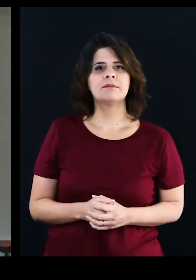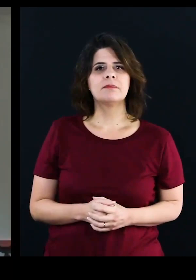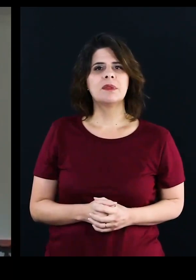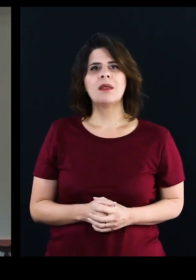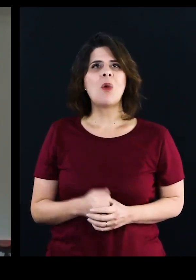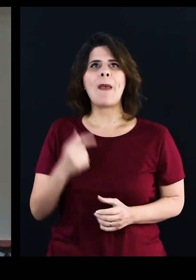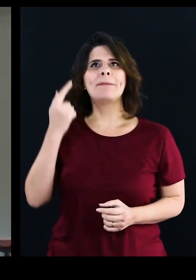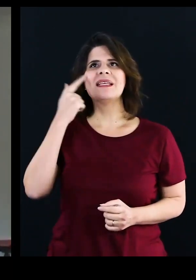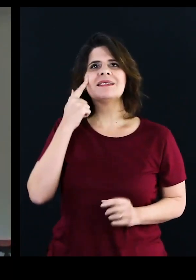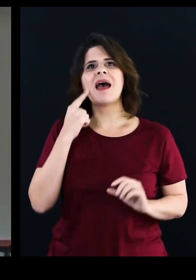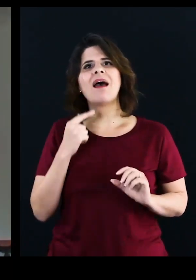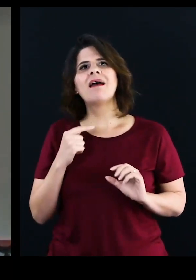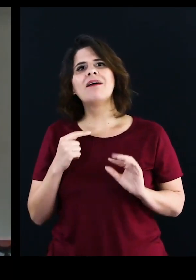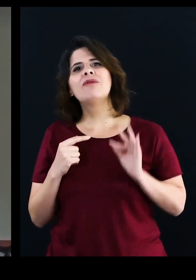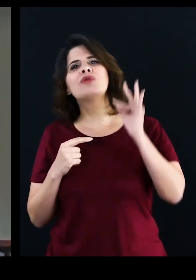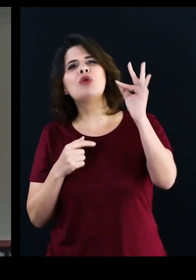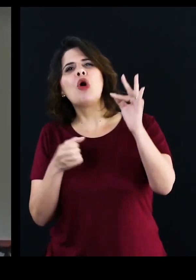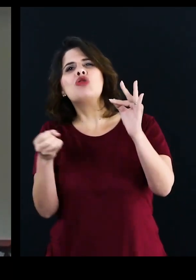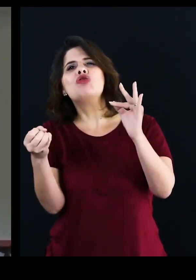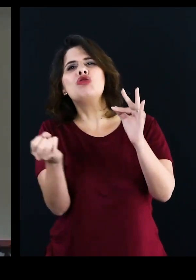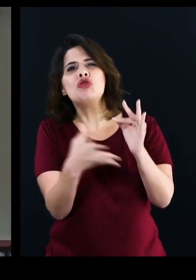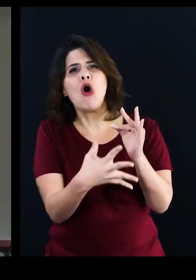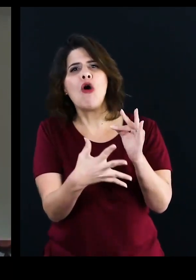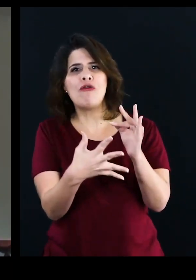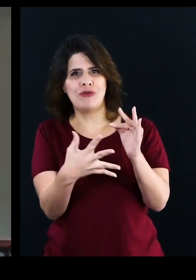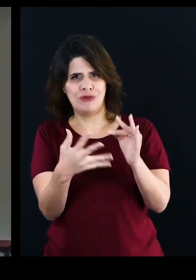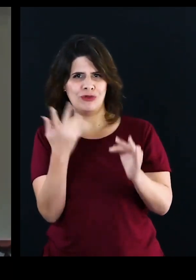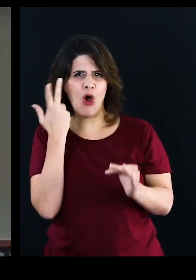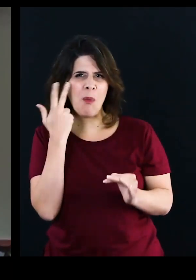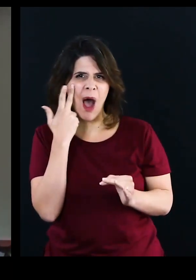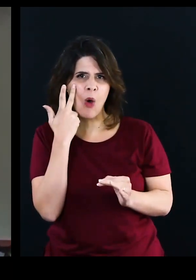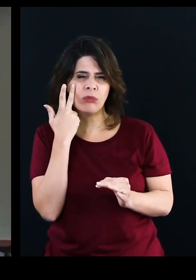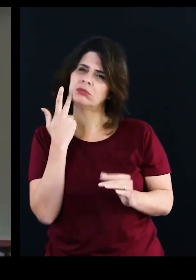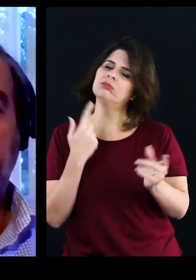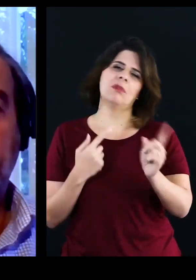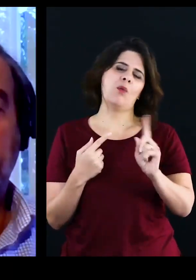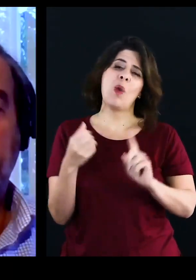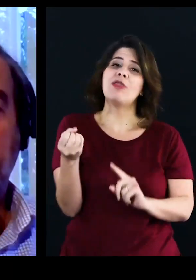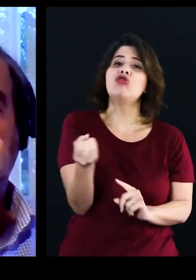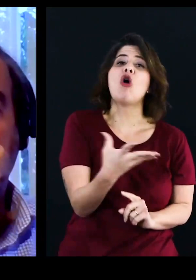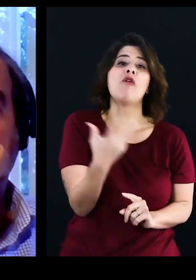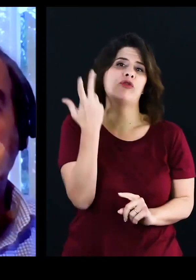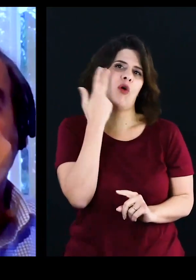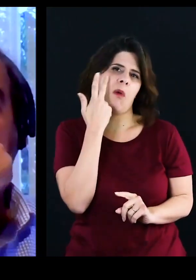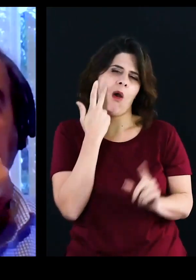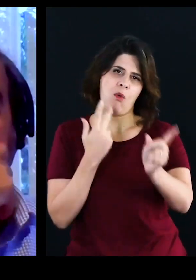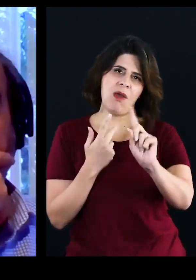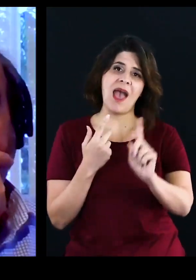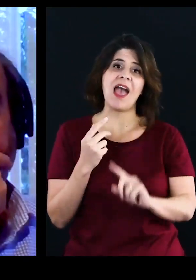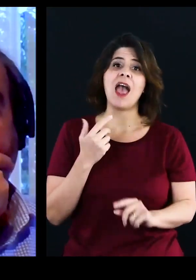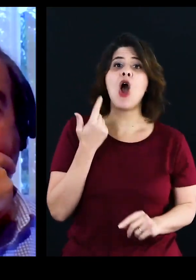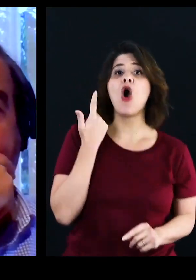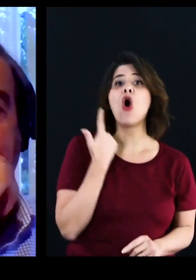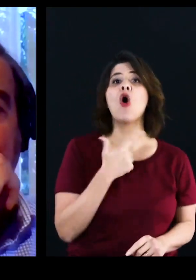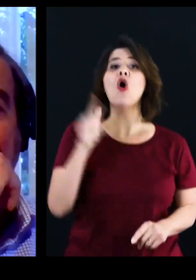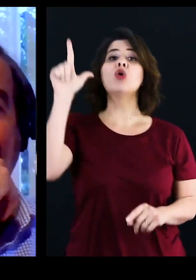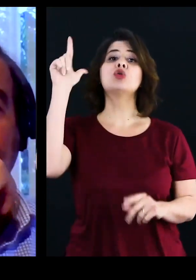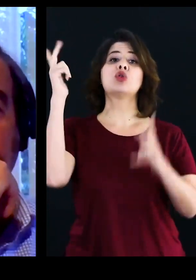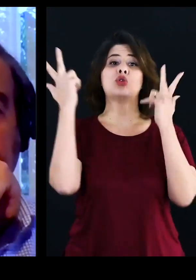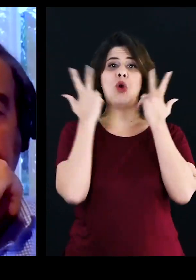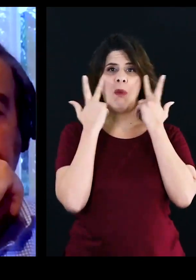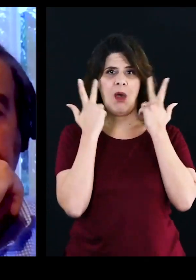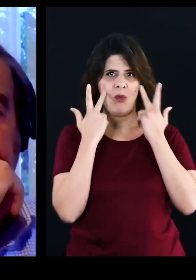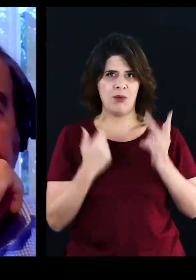um novo normal, mas em voltar a um outro normal. Qual vai ser o outro normal? Como é que nós vamos reconstruir essas coisas?